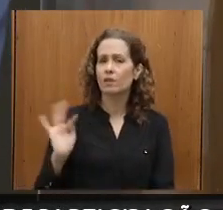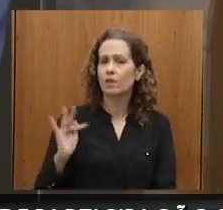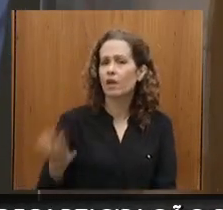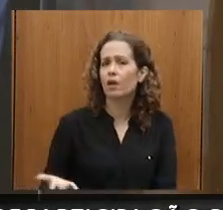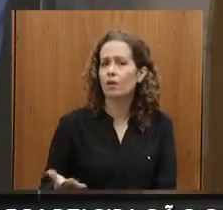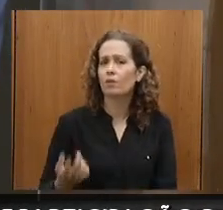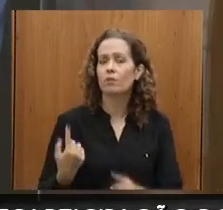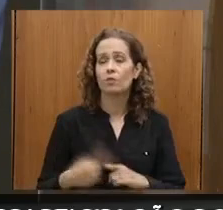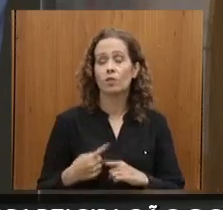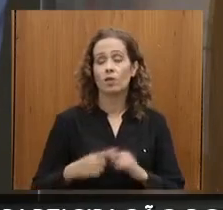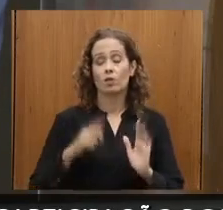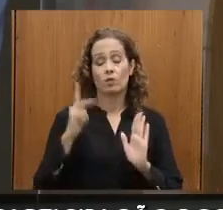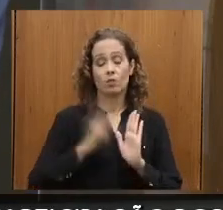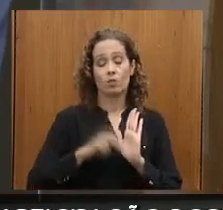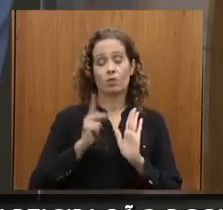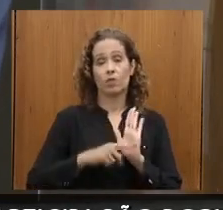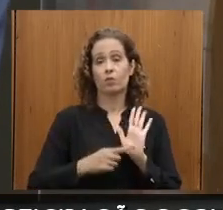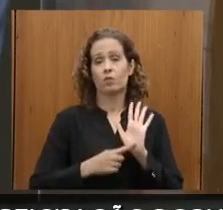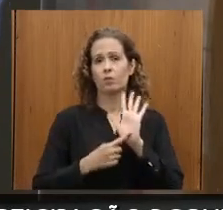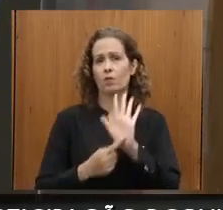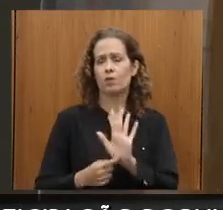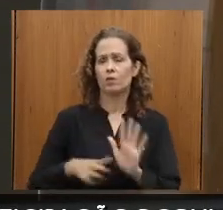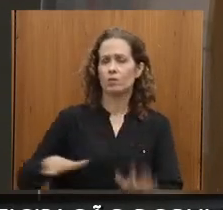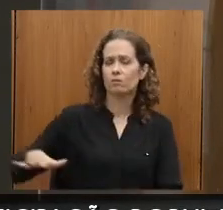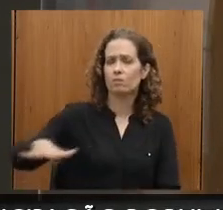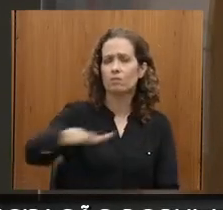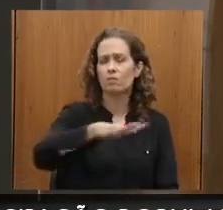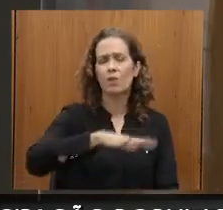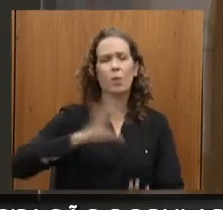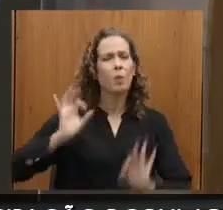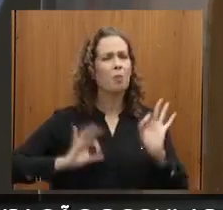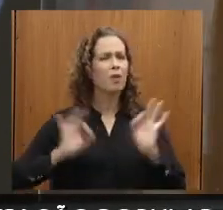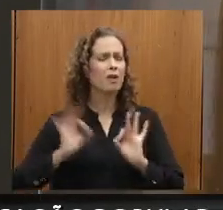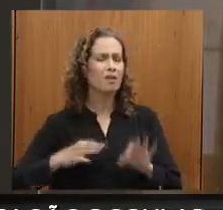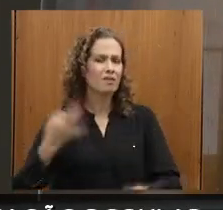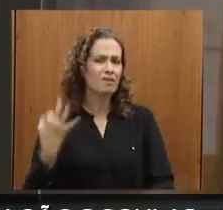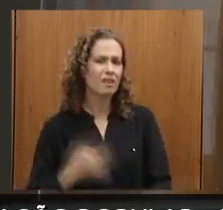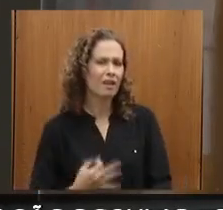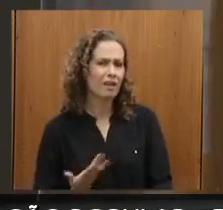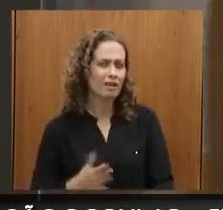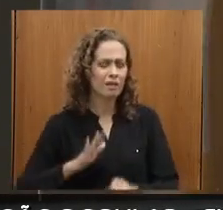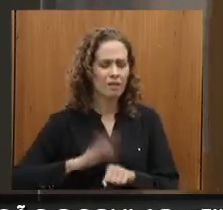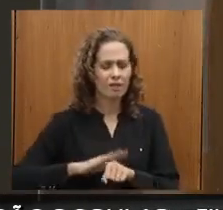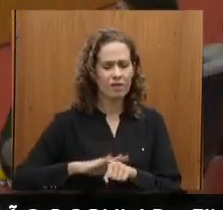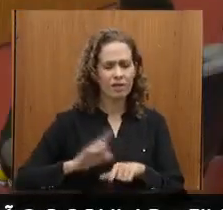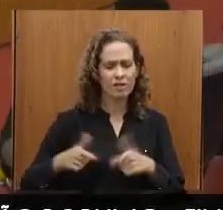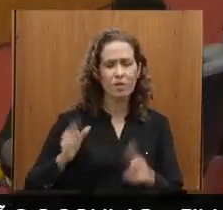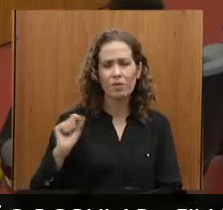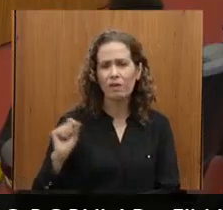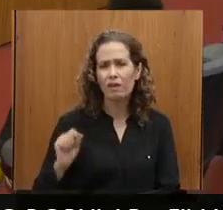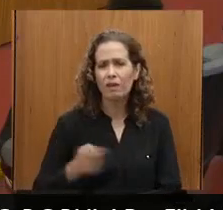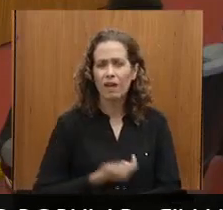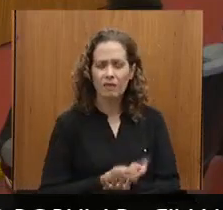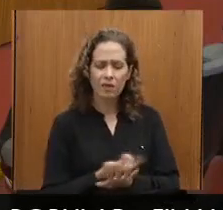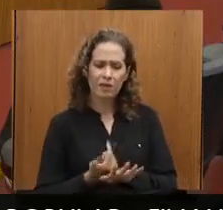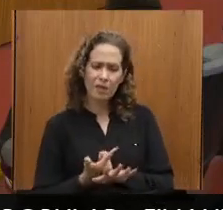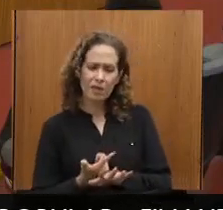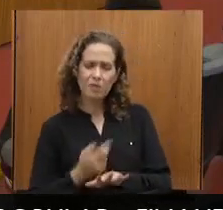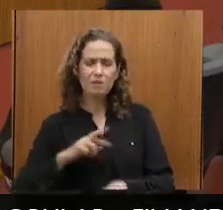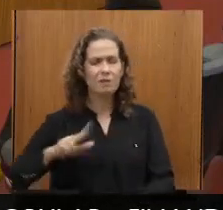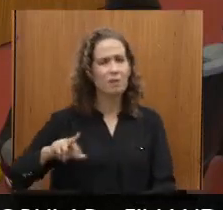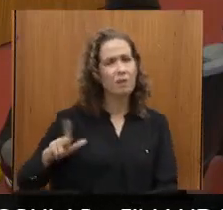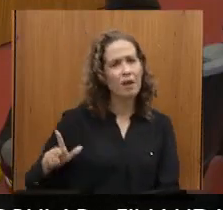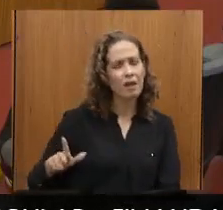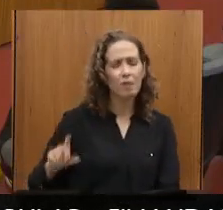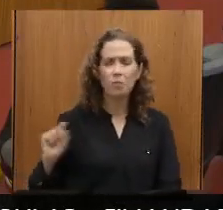generalidades. Qual é o plano, de fato? O que vai ser fake news e o que não vai ser? O é, o que